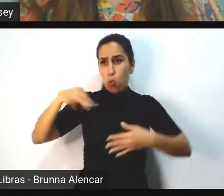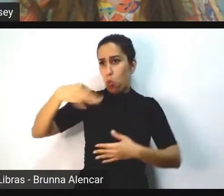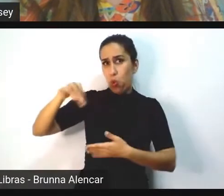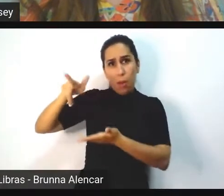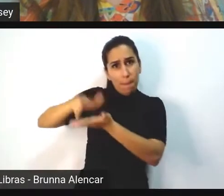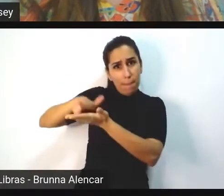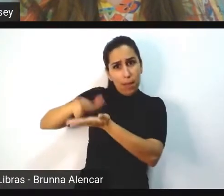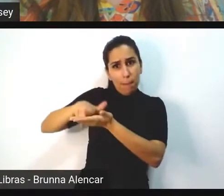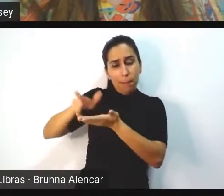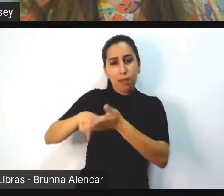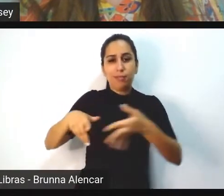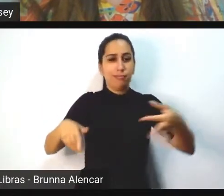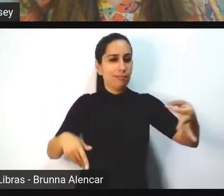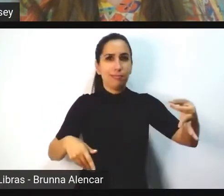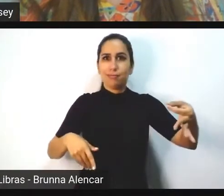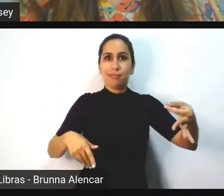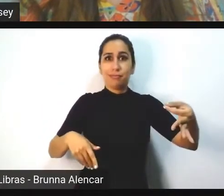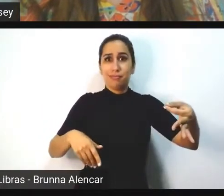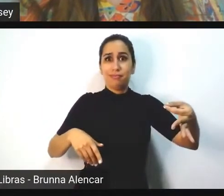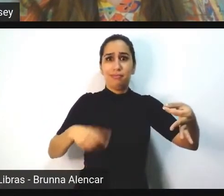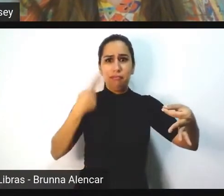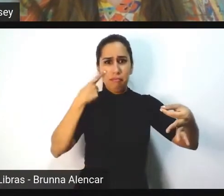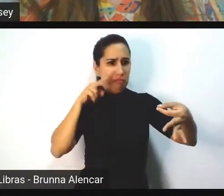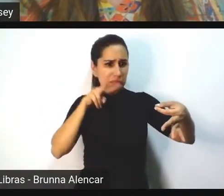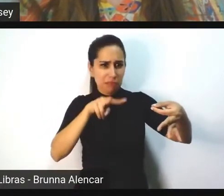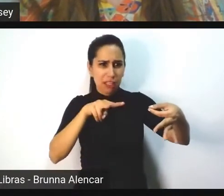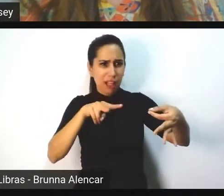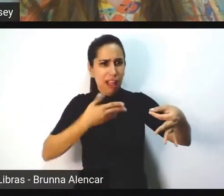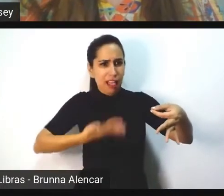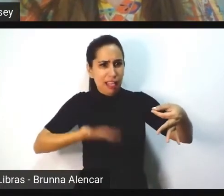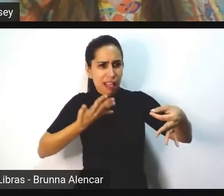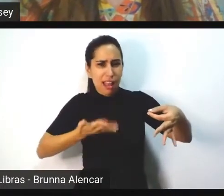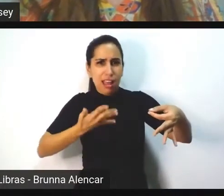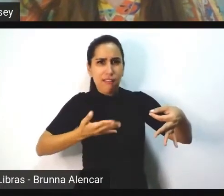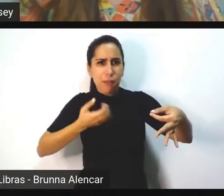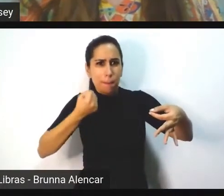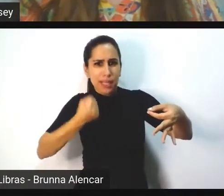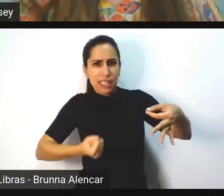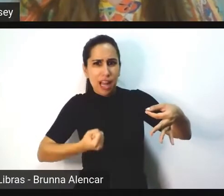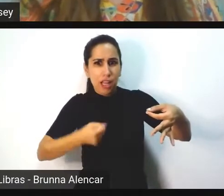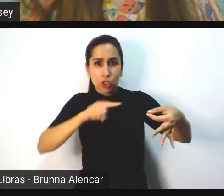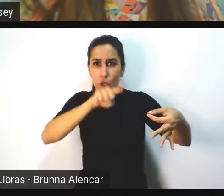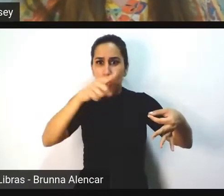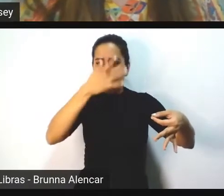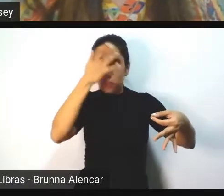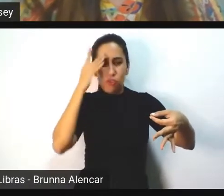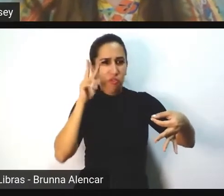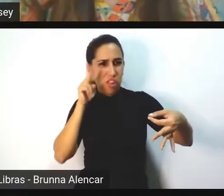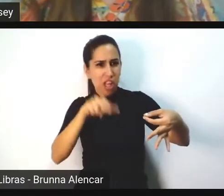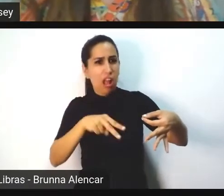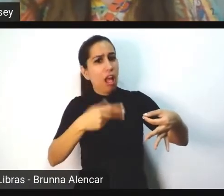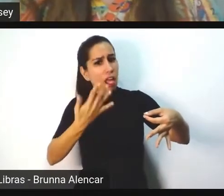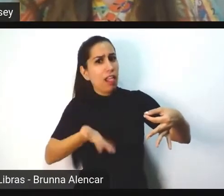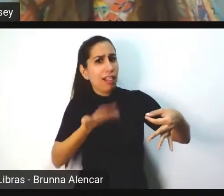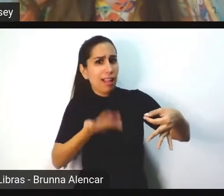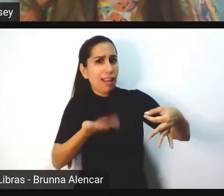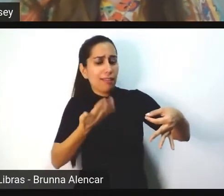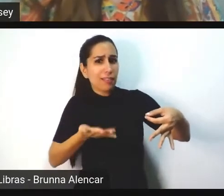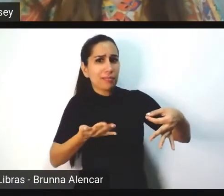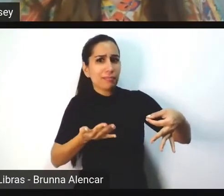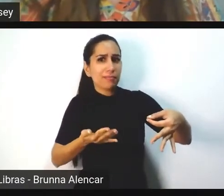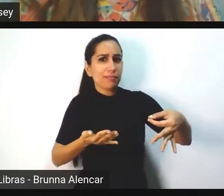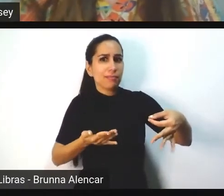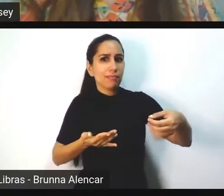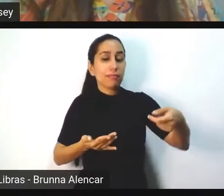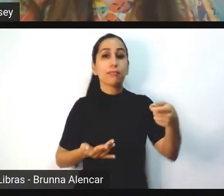ela é leve ou pesada? Todo mundo vai dizer que é leve, né? Não é, Kelsey? Essa folha de papel é leve. Tá, então, fique segurando